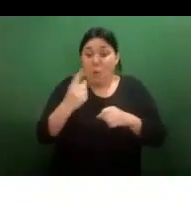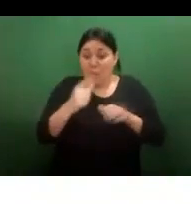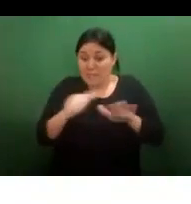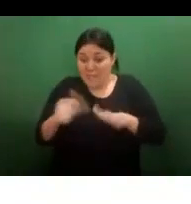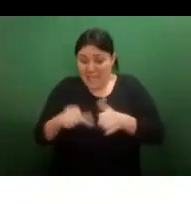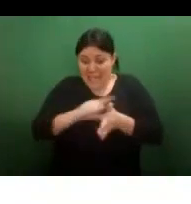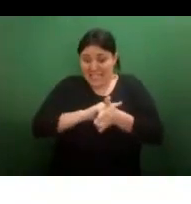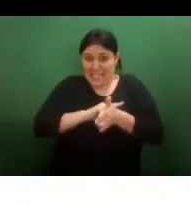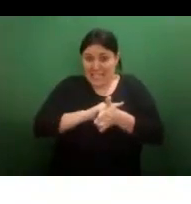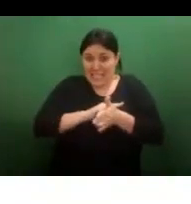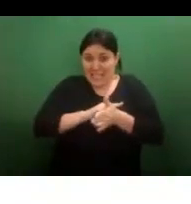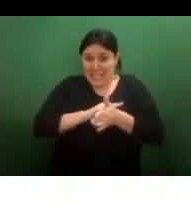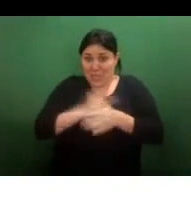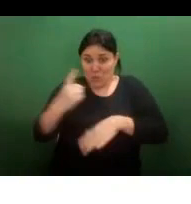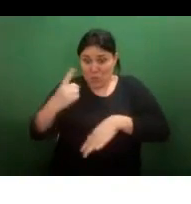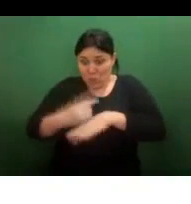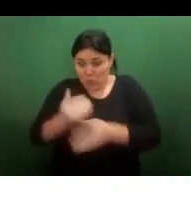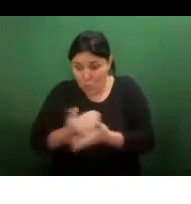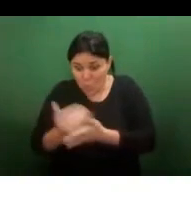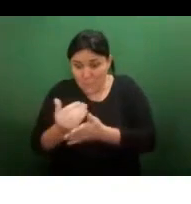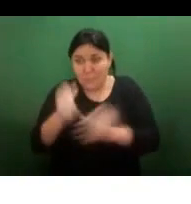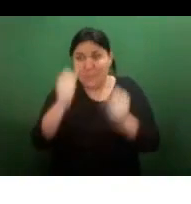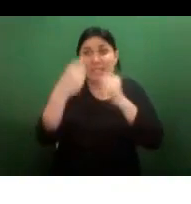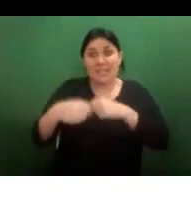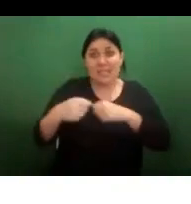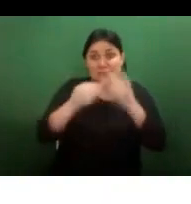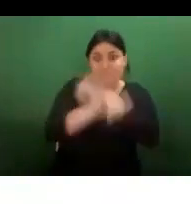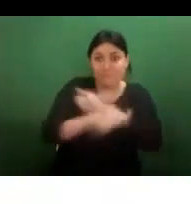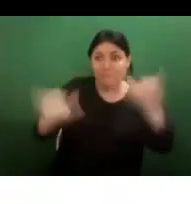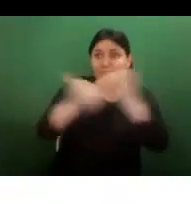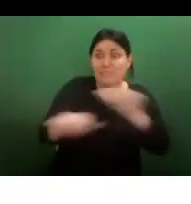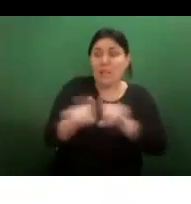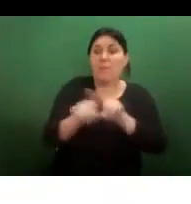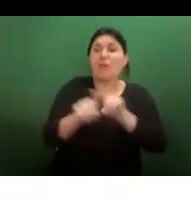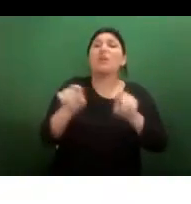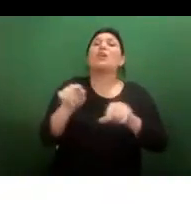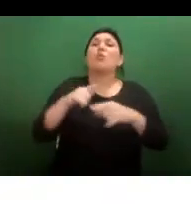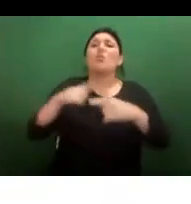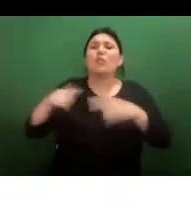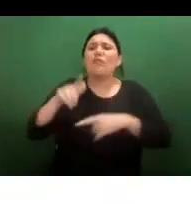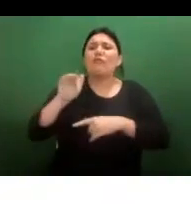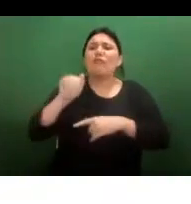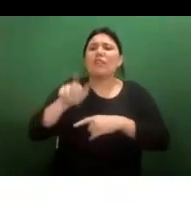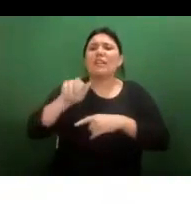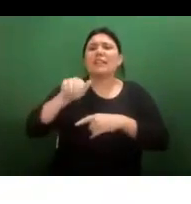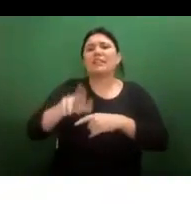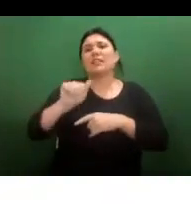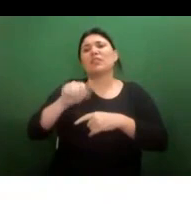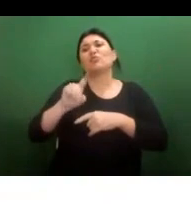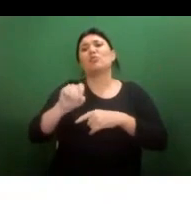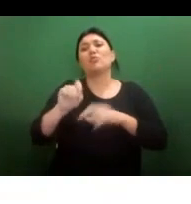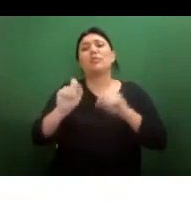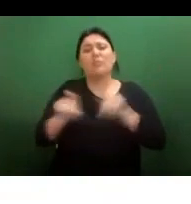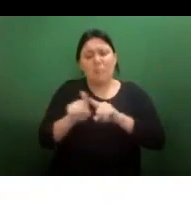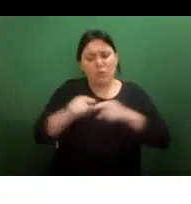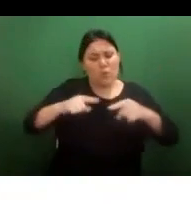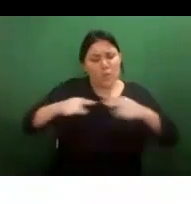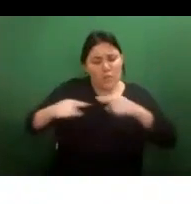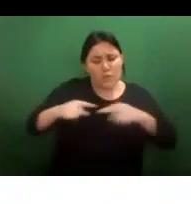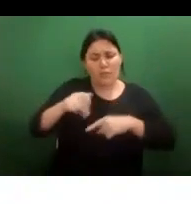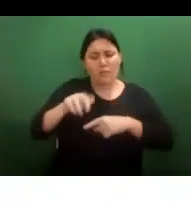destaco o trabalho do queridíssimo colega Fernando Iganzi, nosso coordenador de arte e inclusão da PREC, pelo pronto